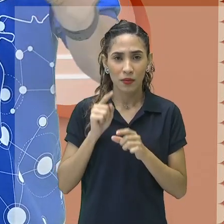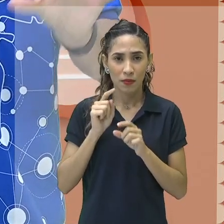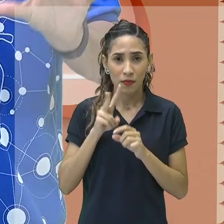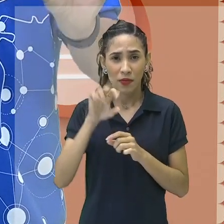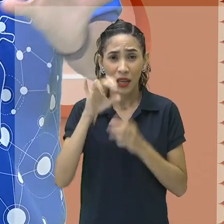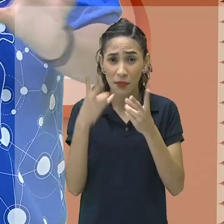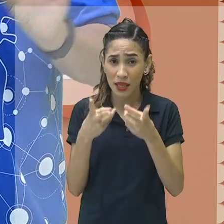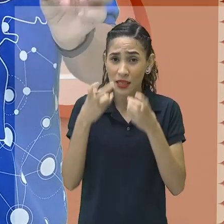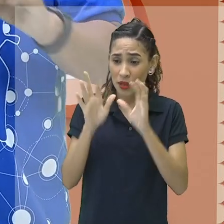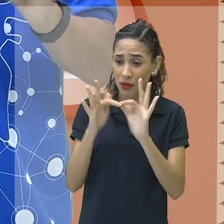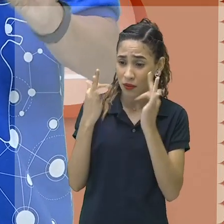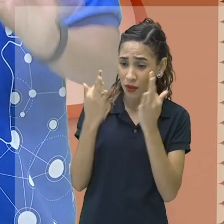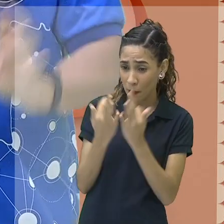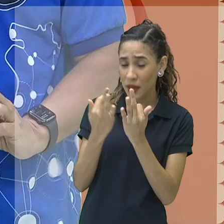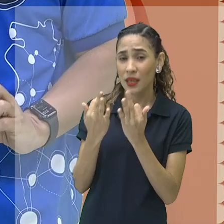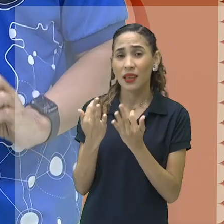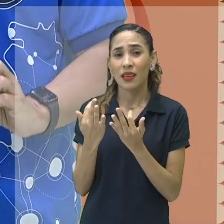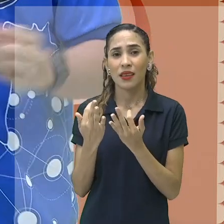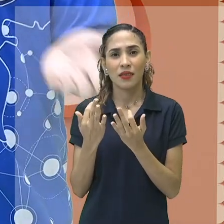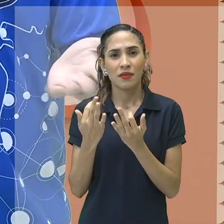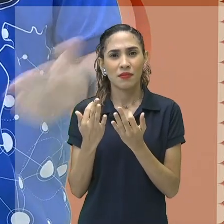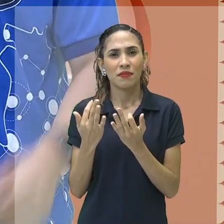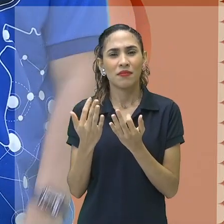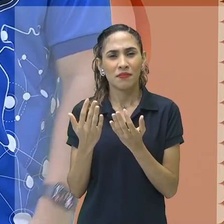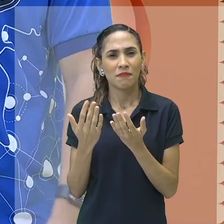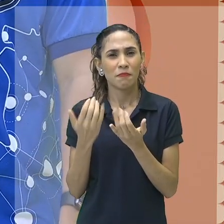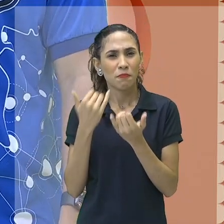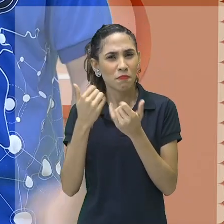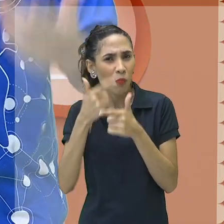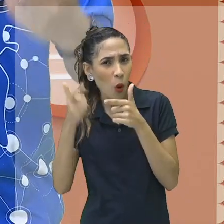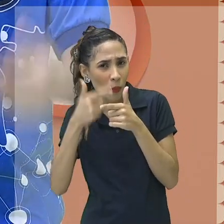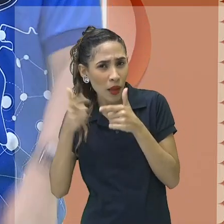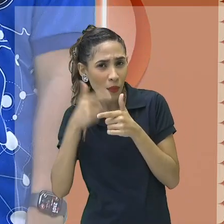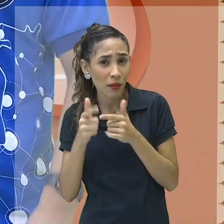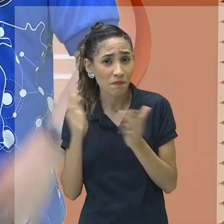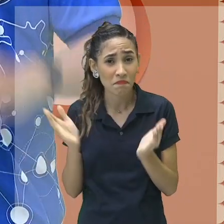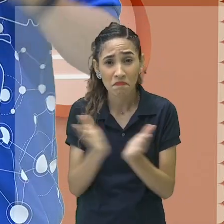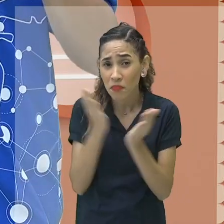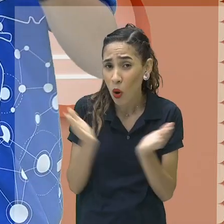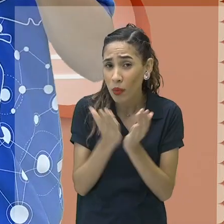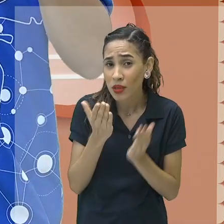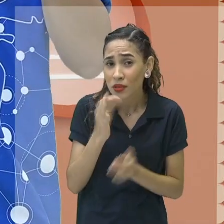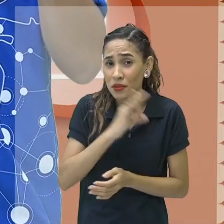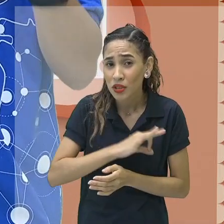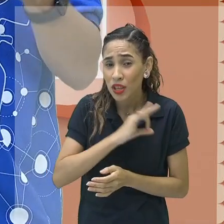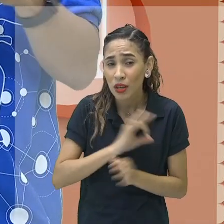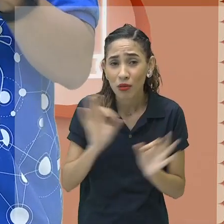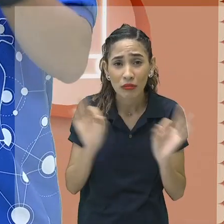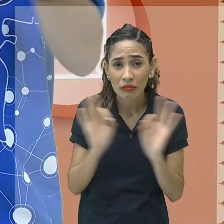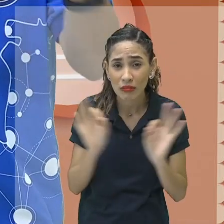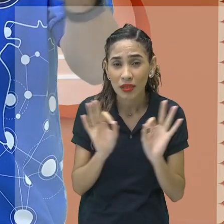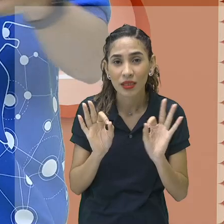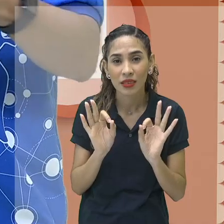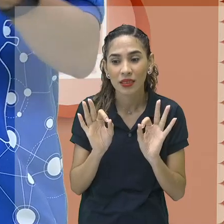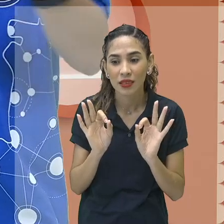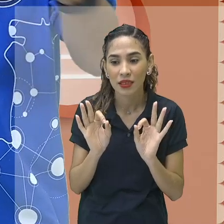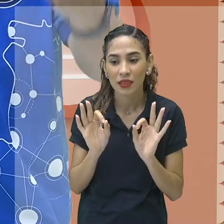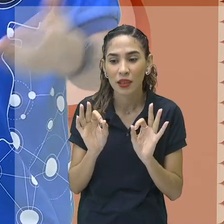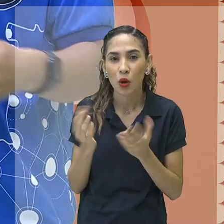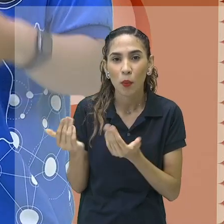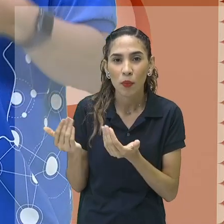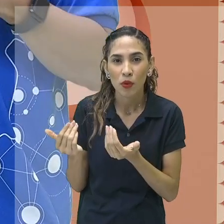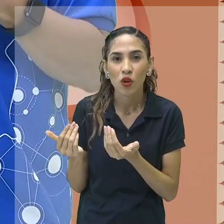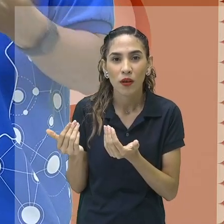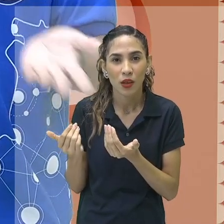dele tá acontecendo alguma coisa. A família dele está ficando pobre, está ficando sem dinheiro. E aí ele percebe que a vida ali, aquela rotina